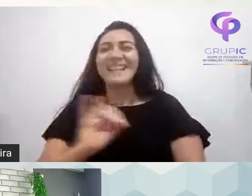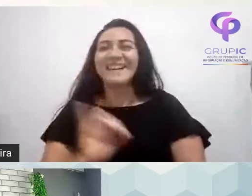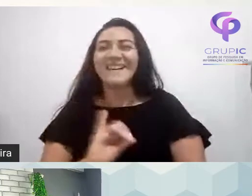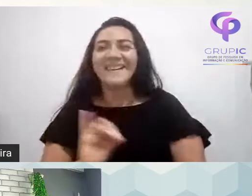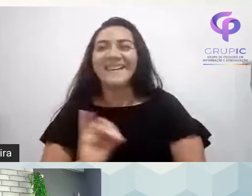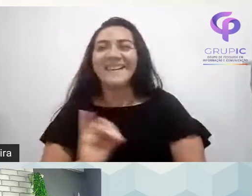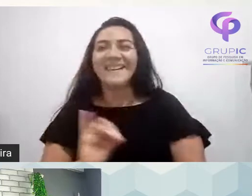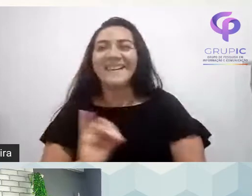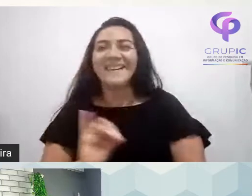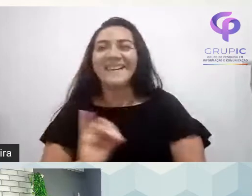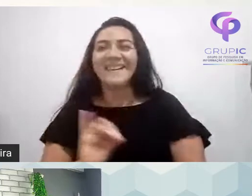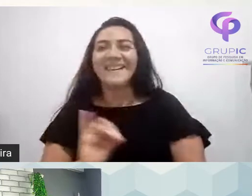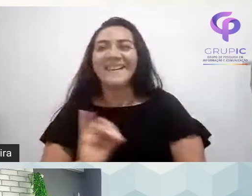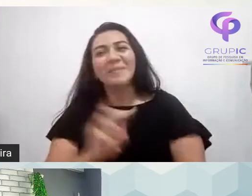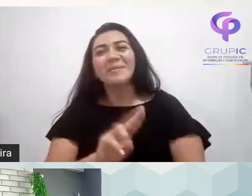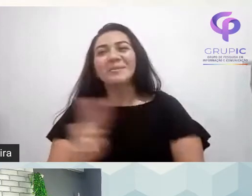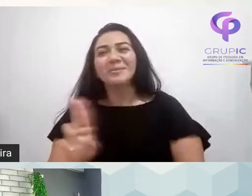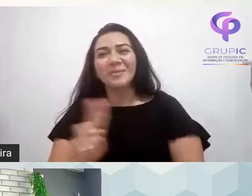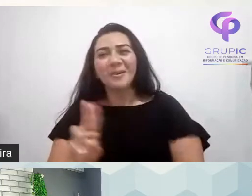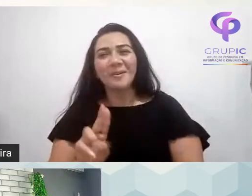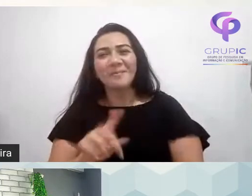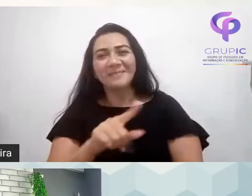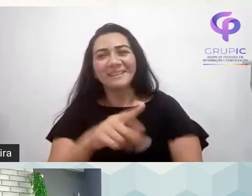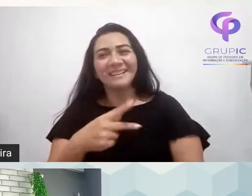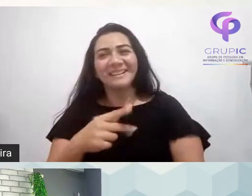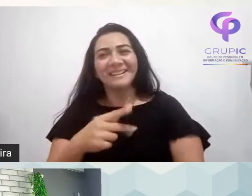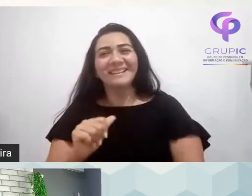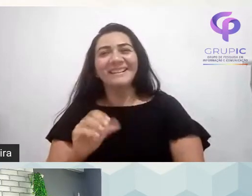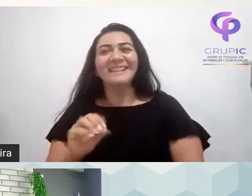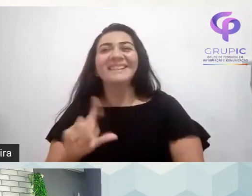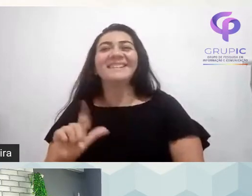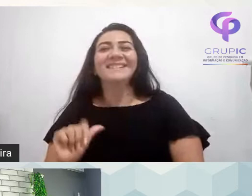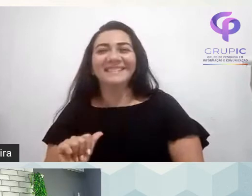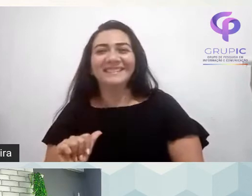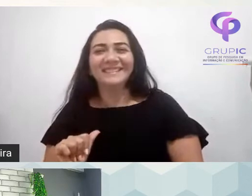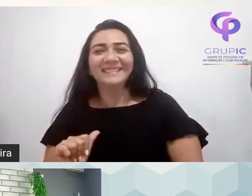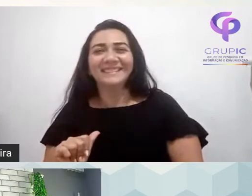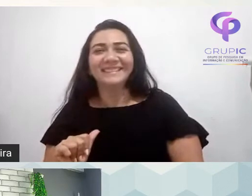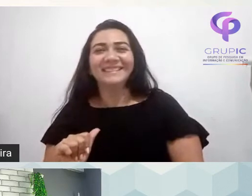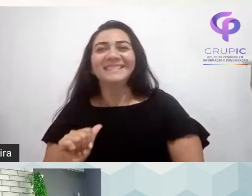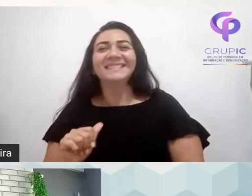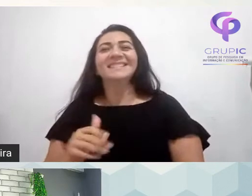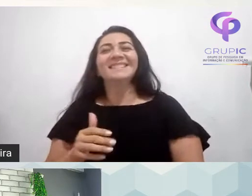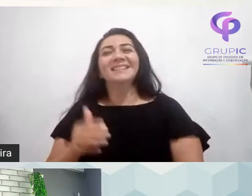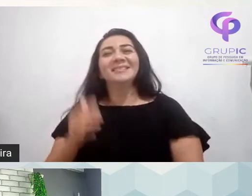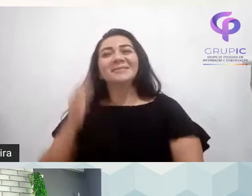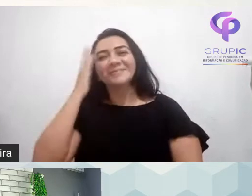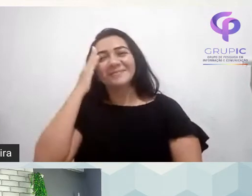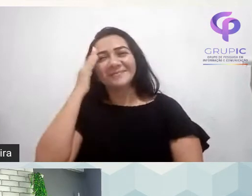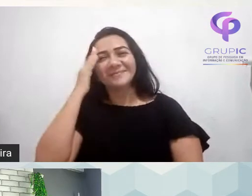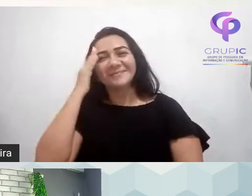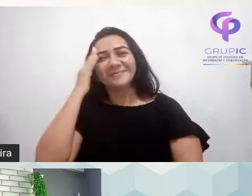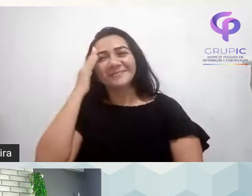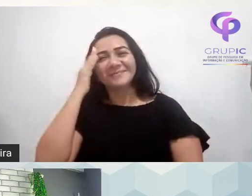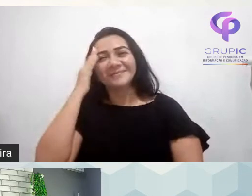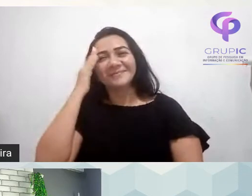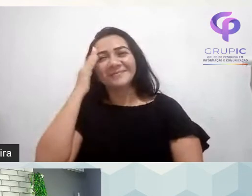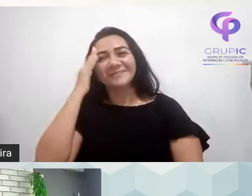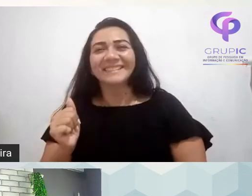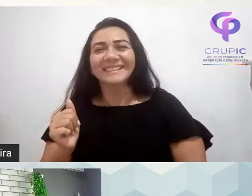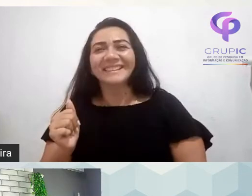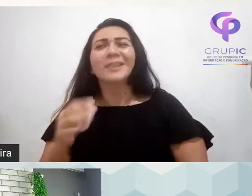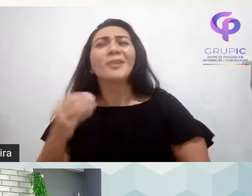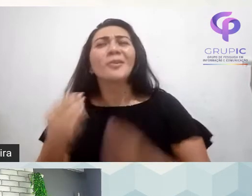né? Paola. Deixa eu ver se eu sei. Como é que é mesmo, Aninha? Me ajuda. O meu